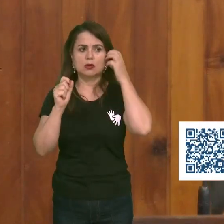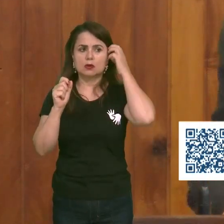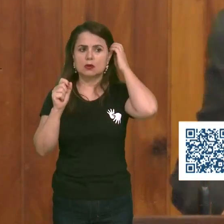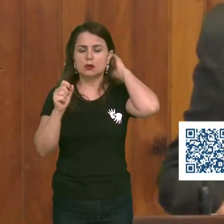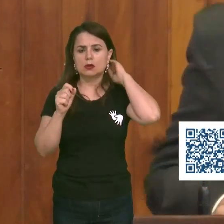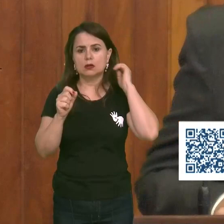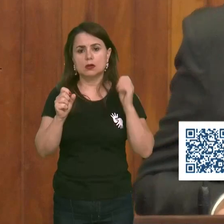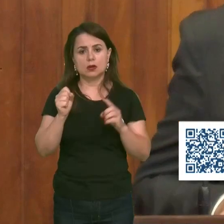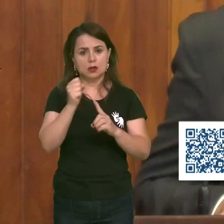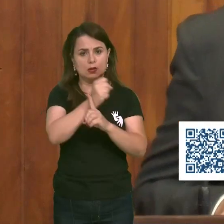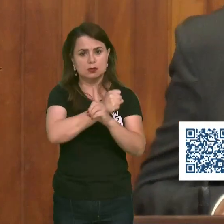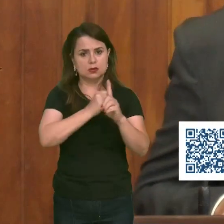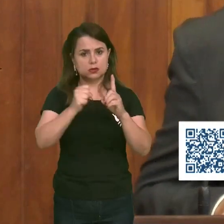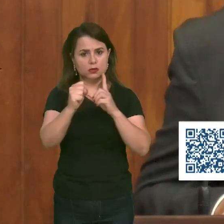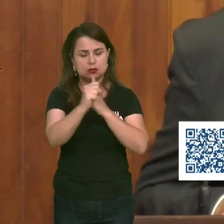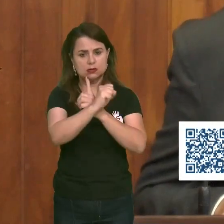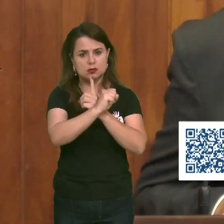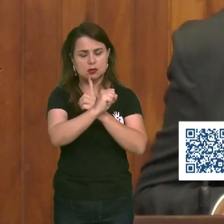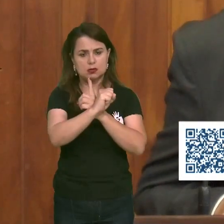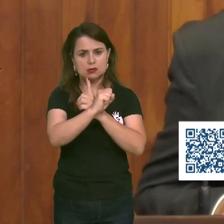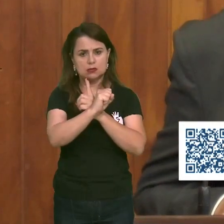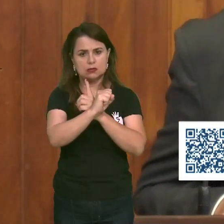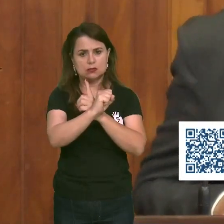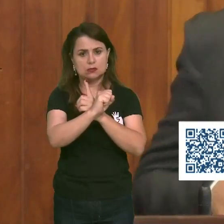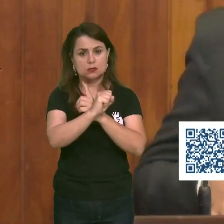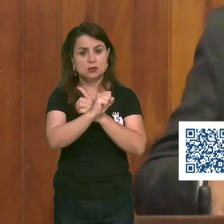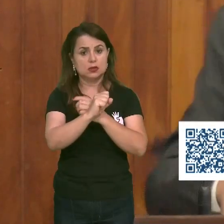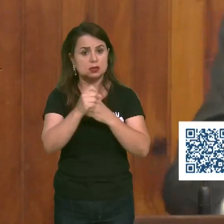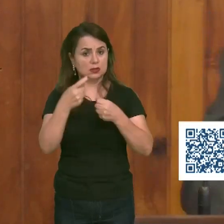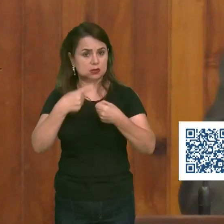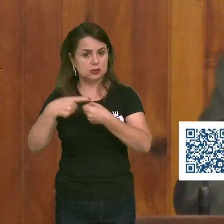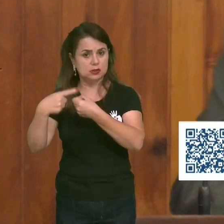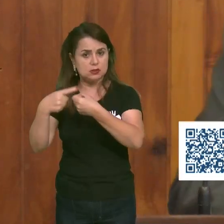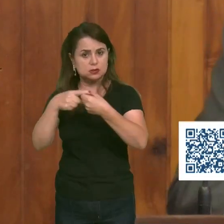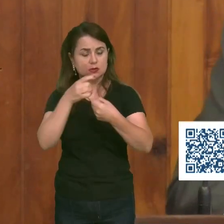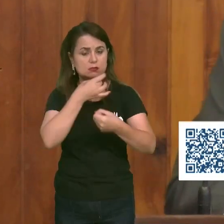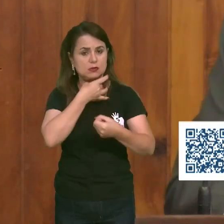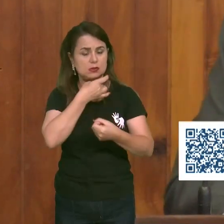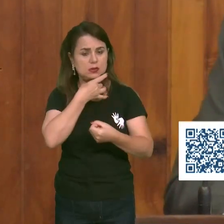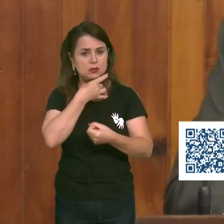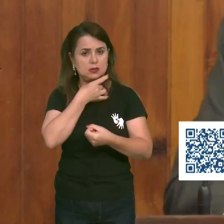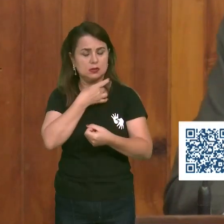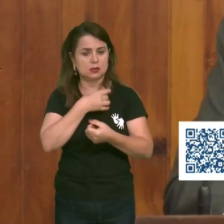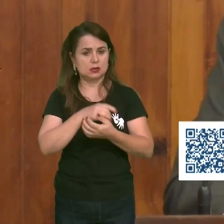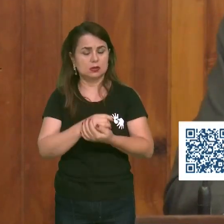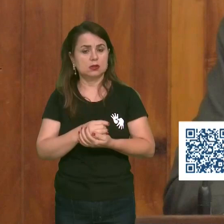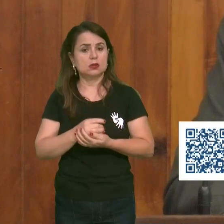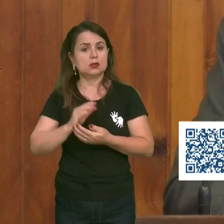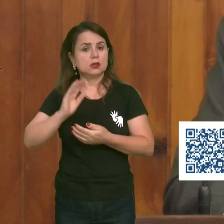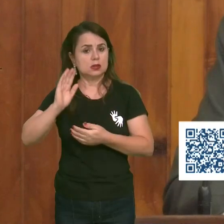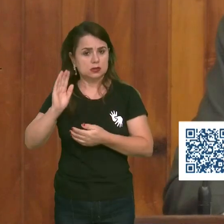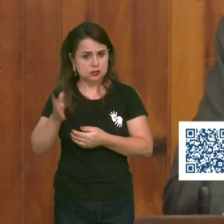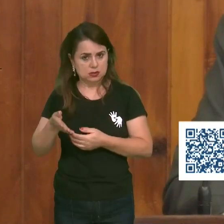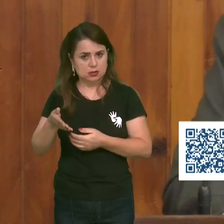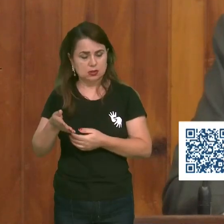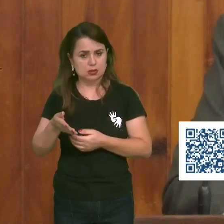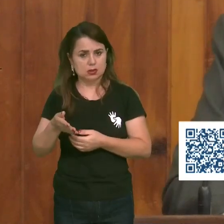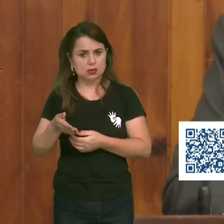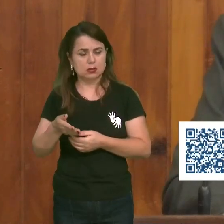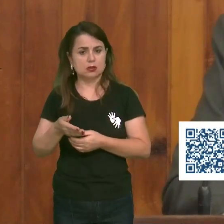da Assistência Social de uma cidade passaram aí já vamos agora praticamente